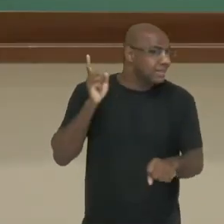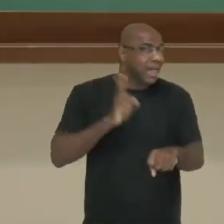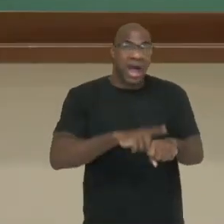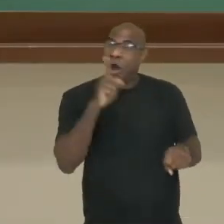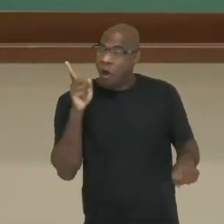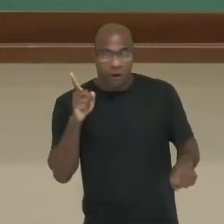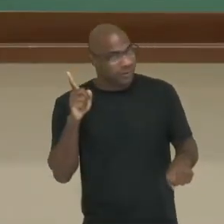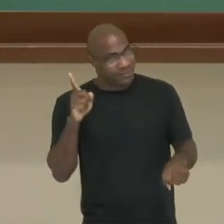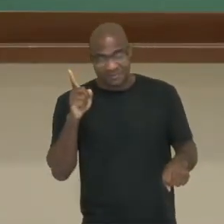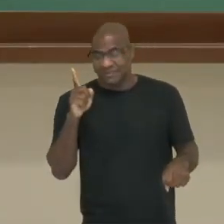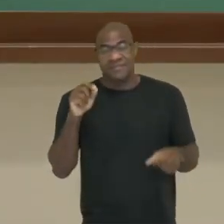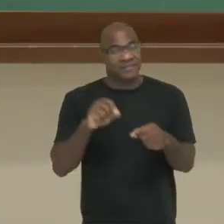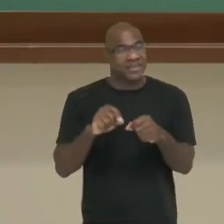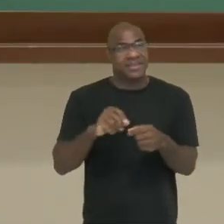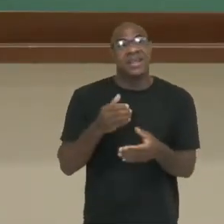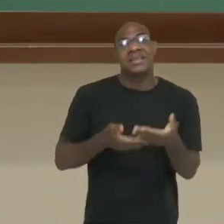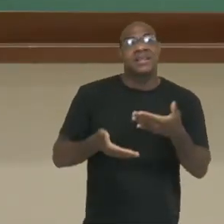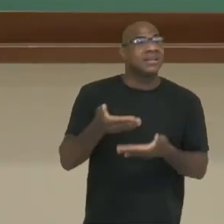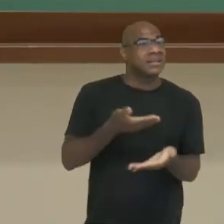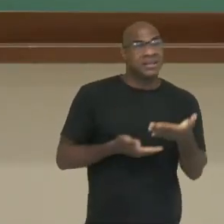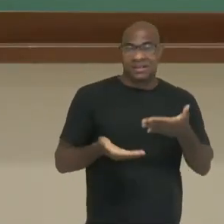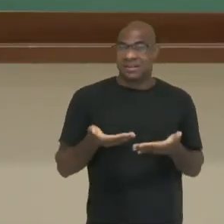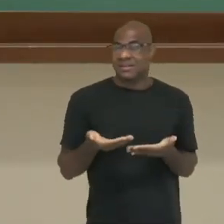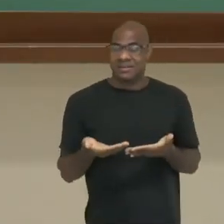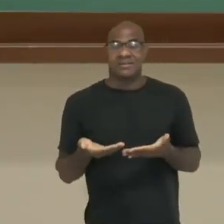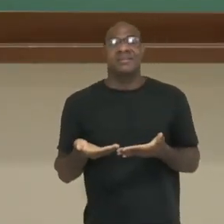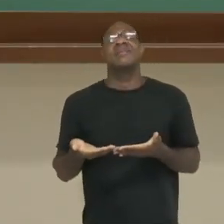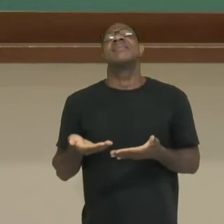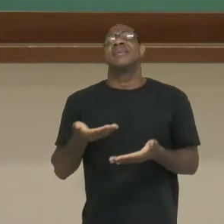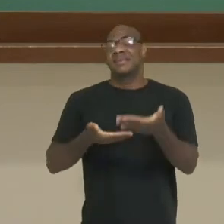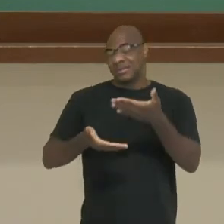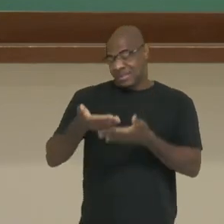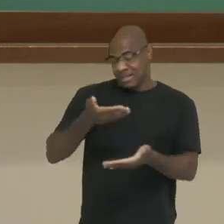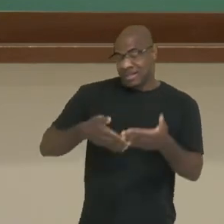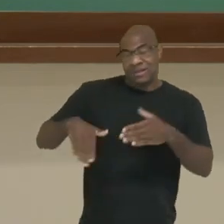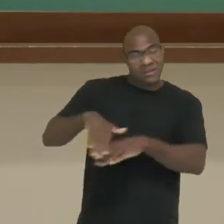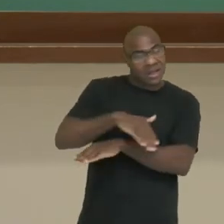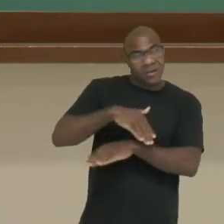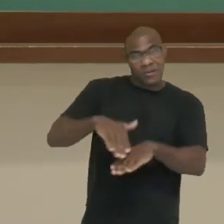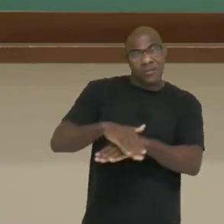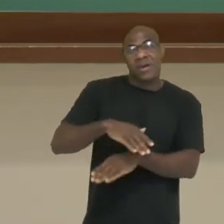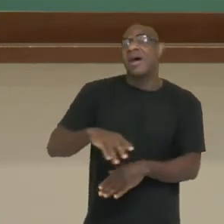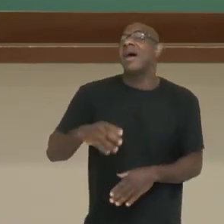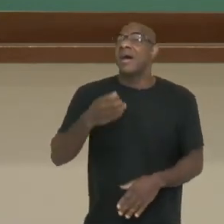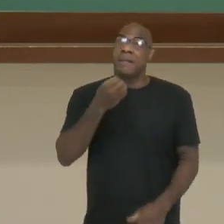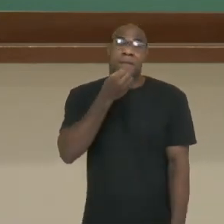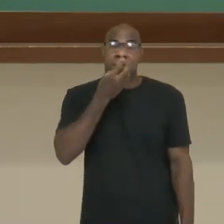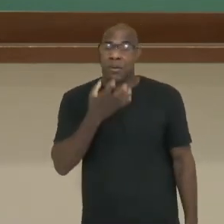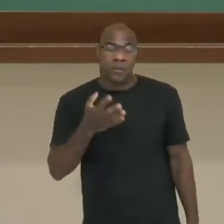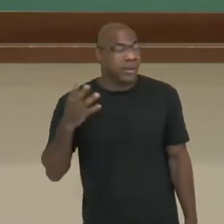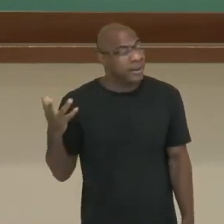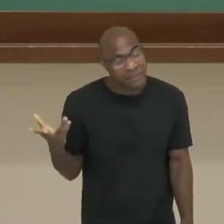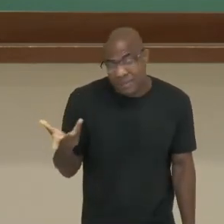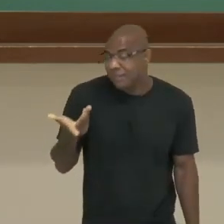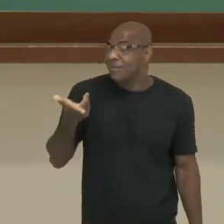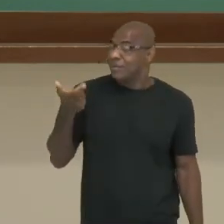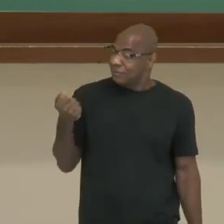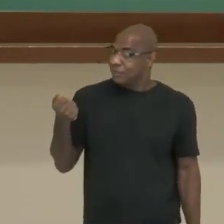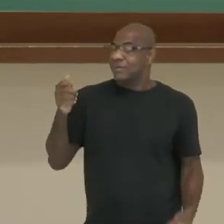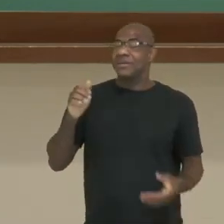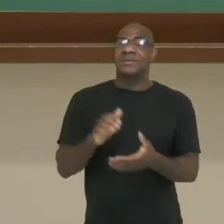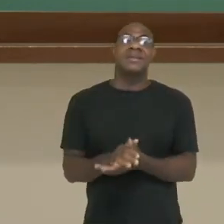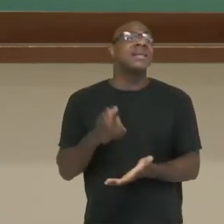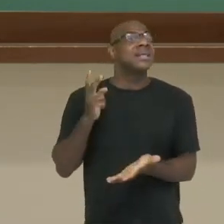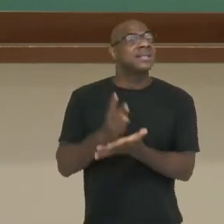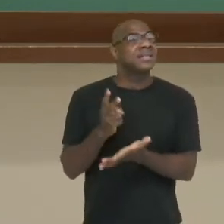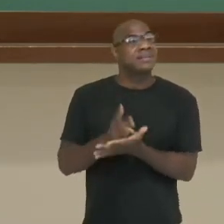A interação no teatro de rua é muito forte com a plateia, né? Esse jogo de plateia e personagens, ele tem que estar